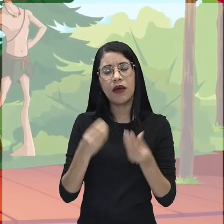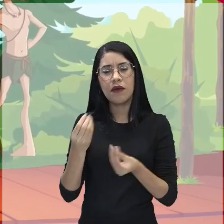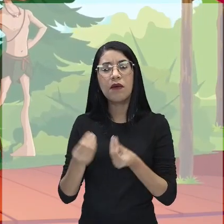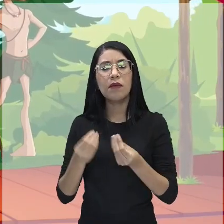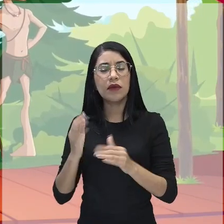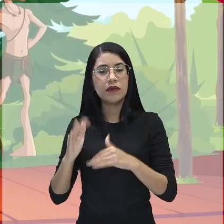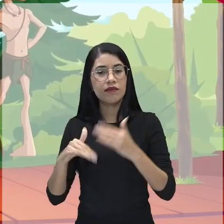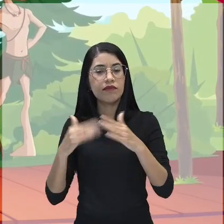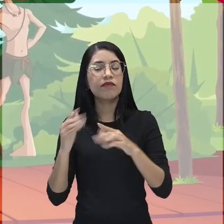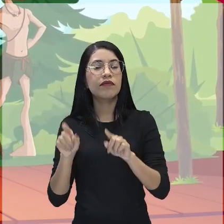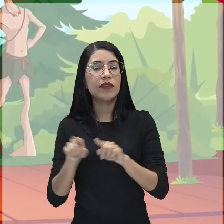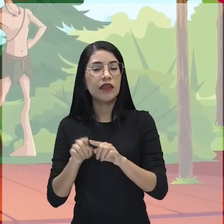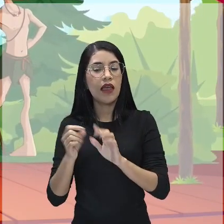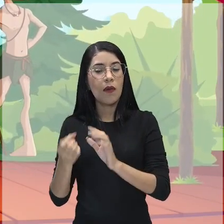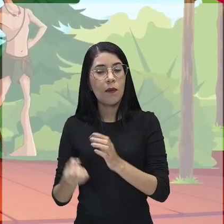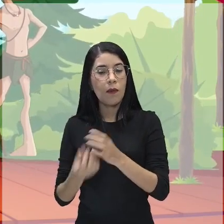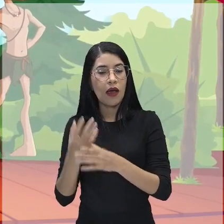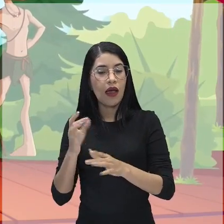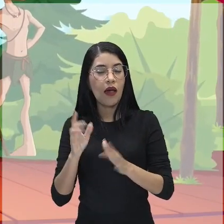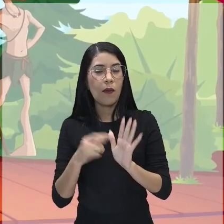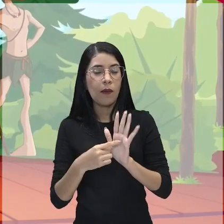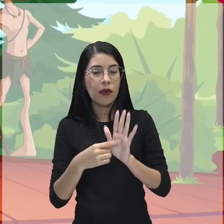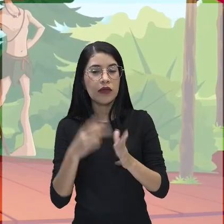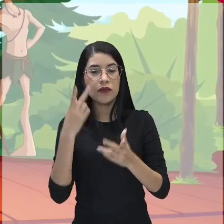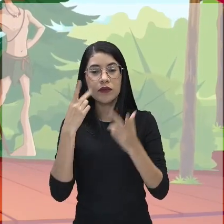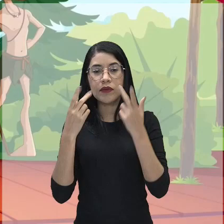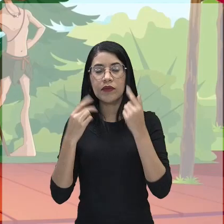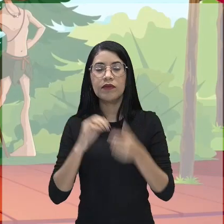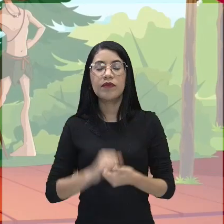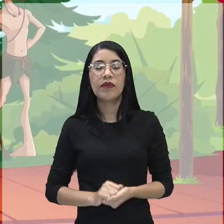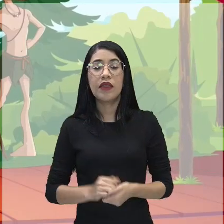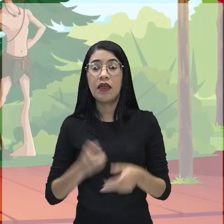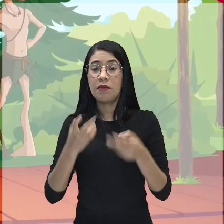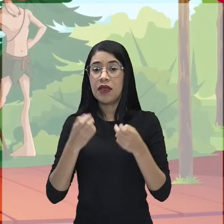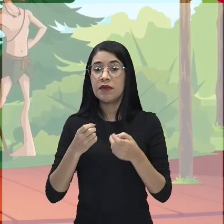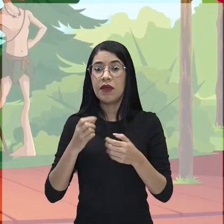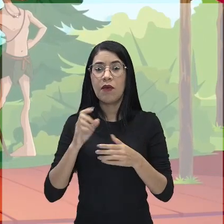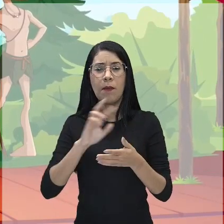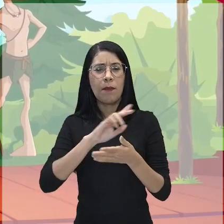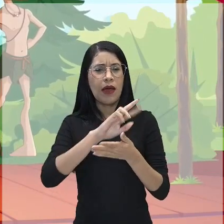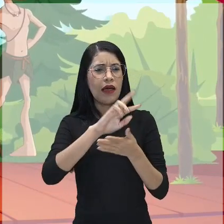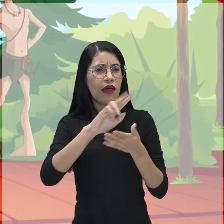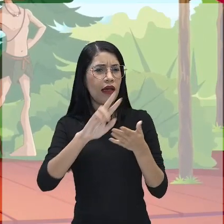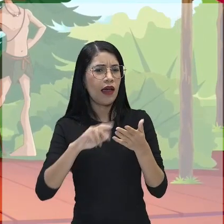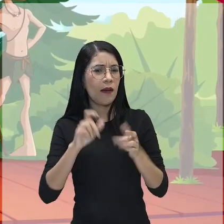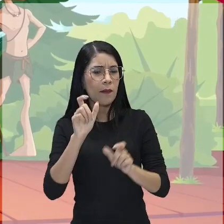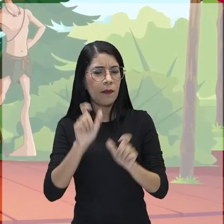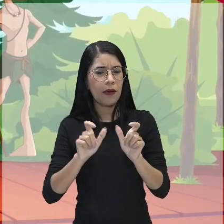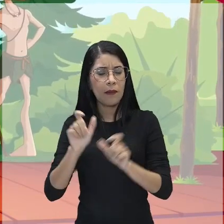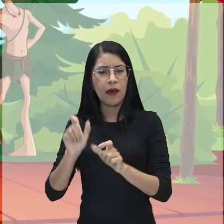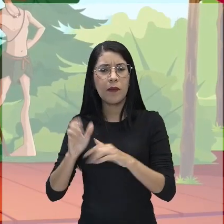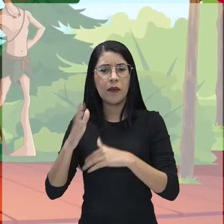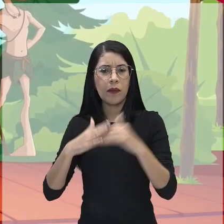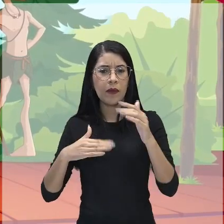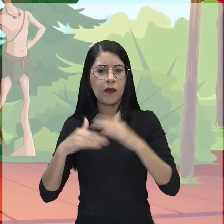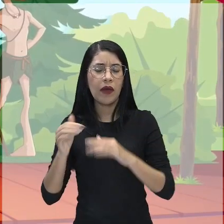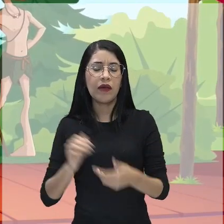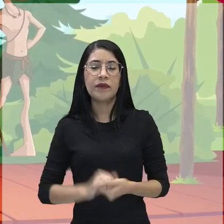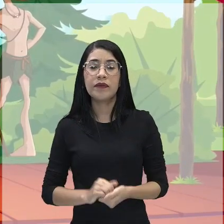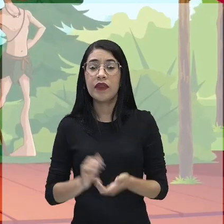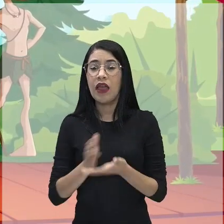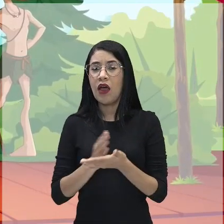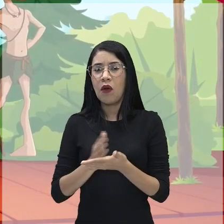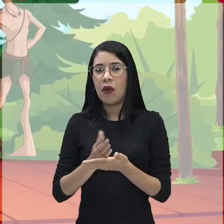desenvolver e criar uma apresentação. Vê como tantas pessoas poderiam estar envolvidas? Tem muitas pessoas que não gostam de